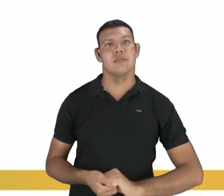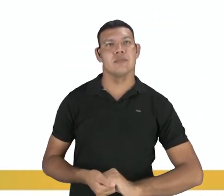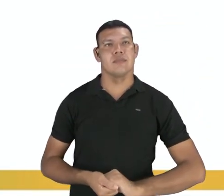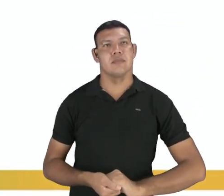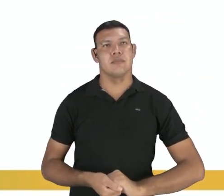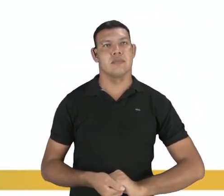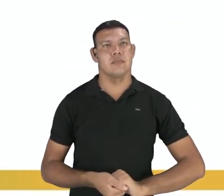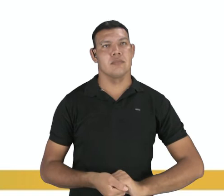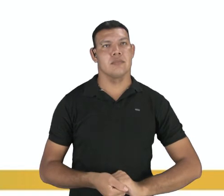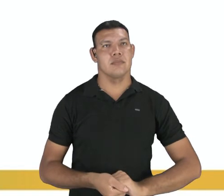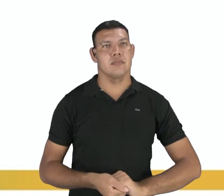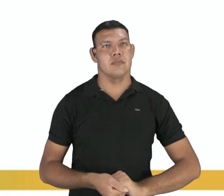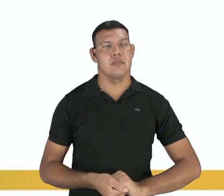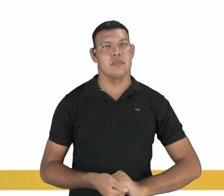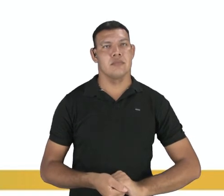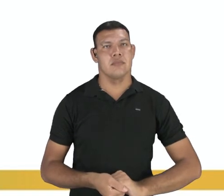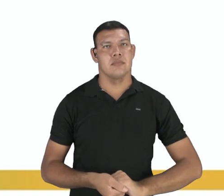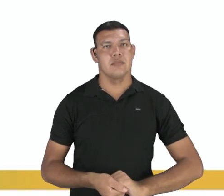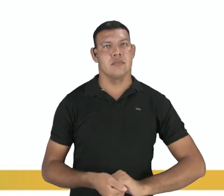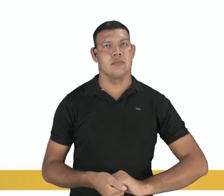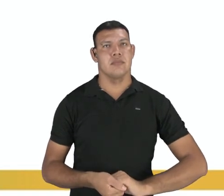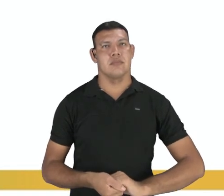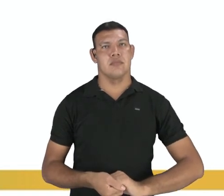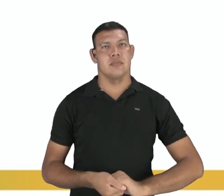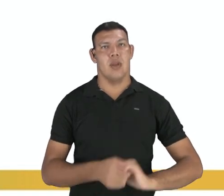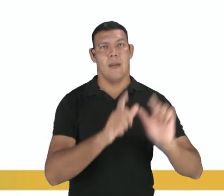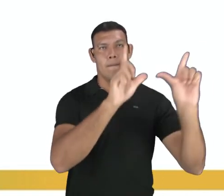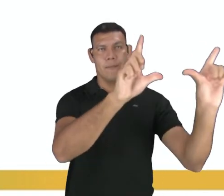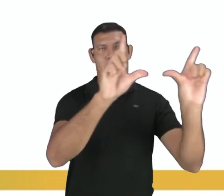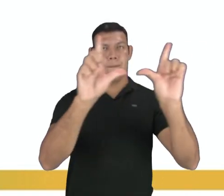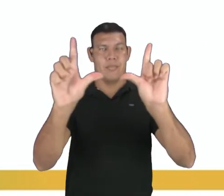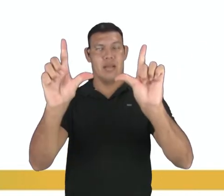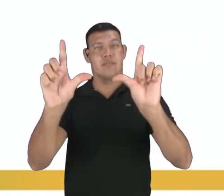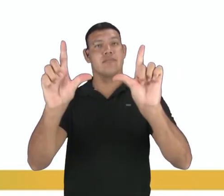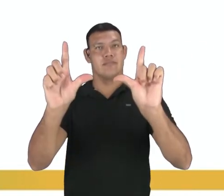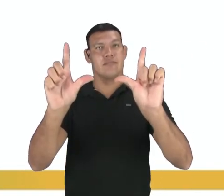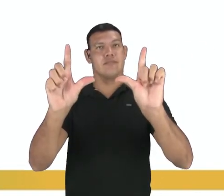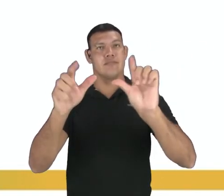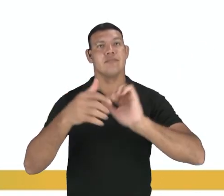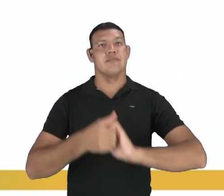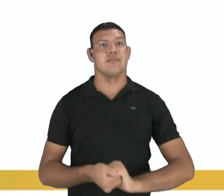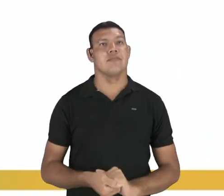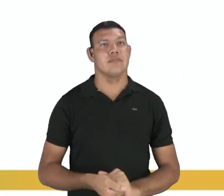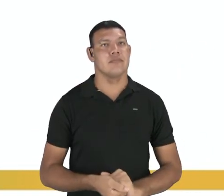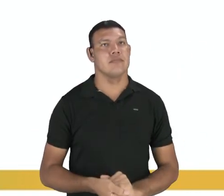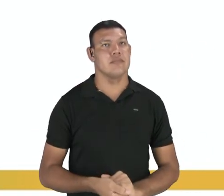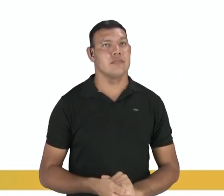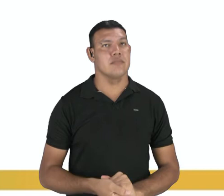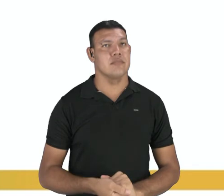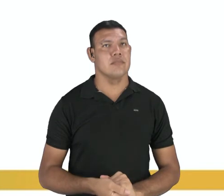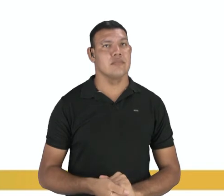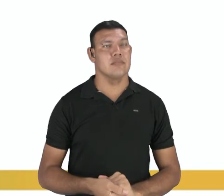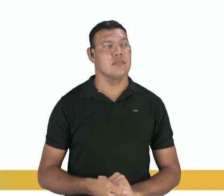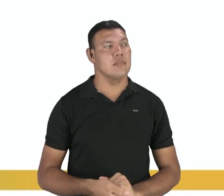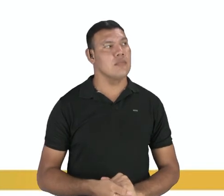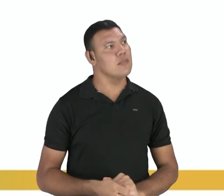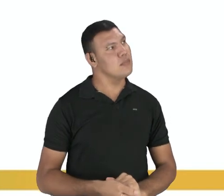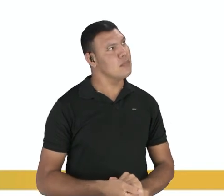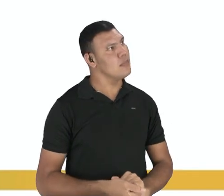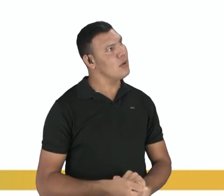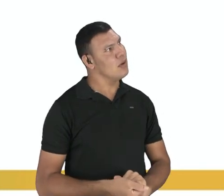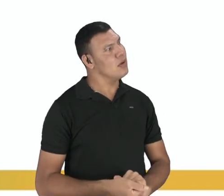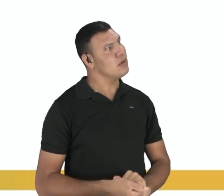sublinhado para vocês identificarem, gente. Está no segundo quadrinho. E diz assim: look, it's